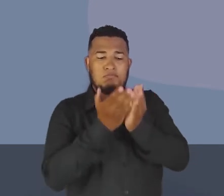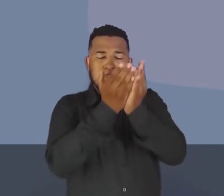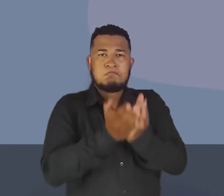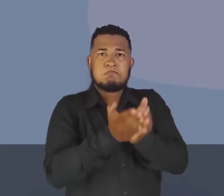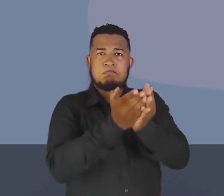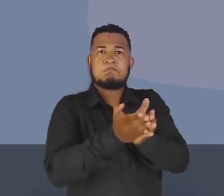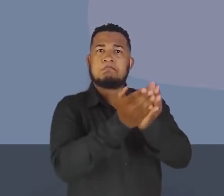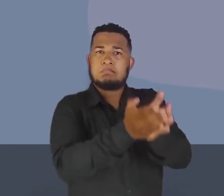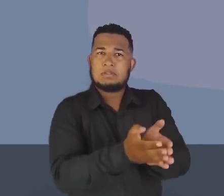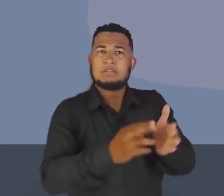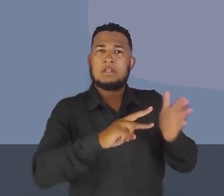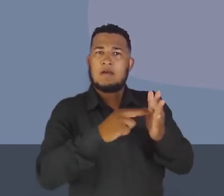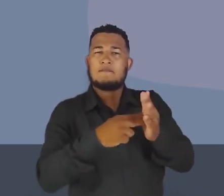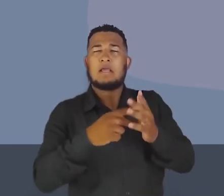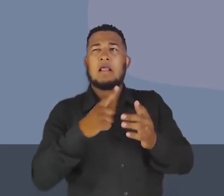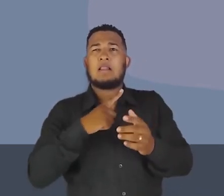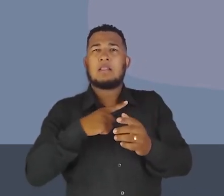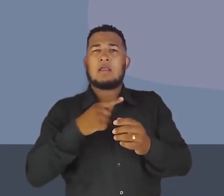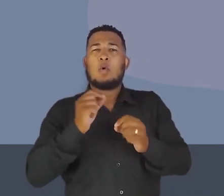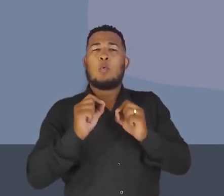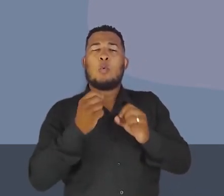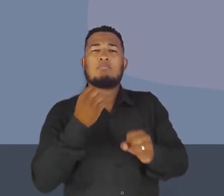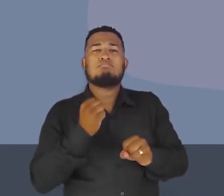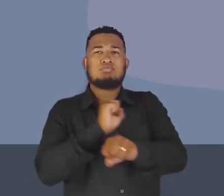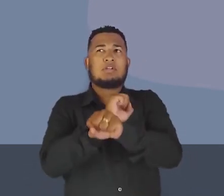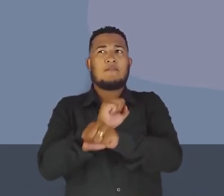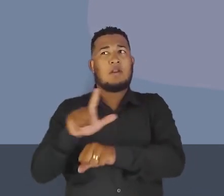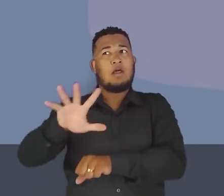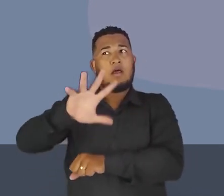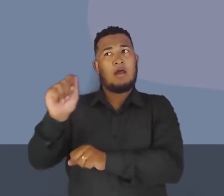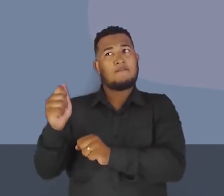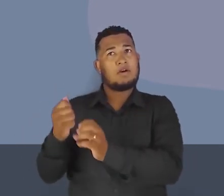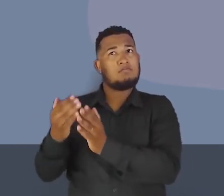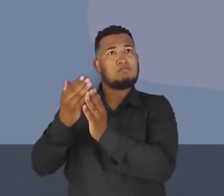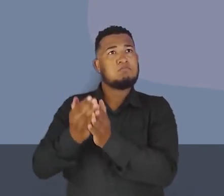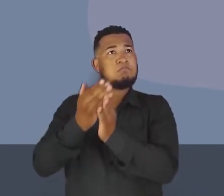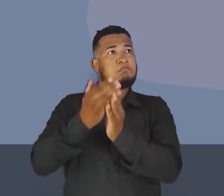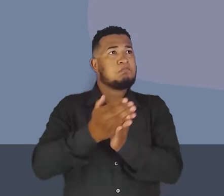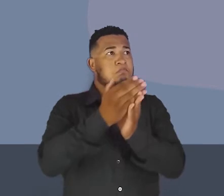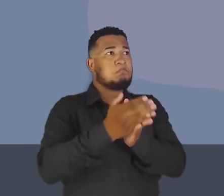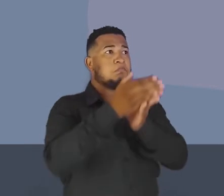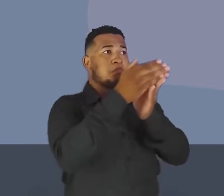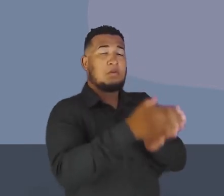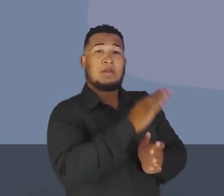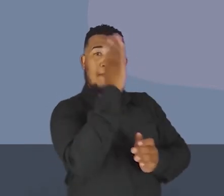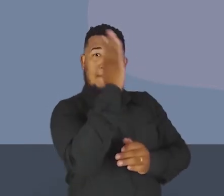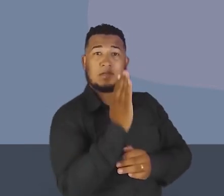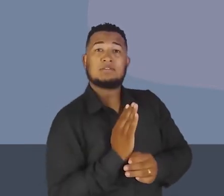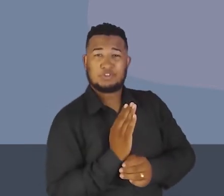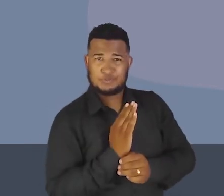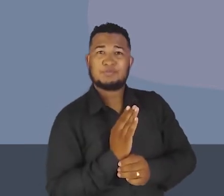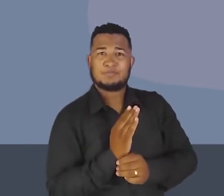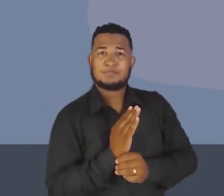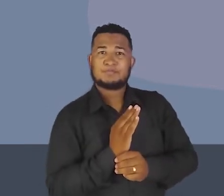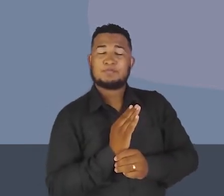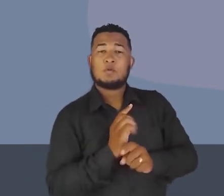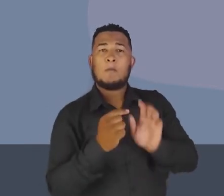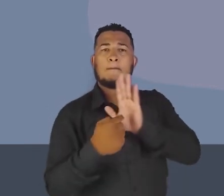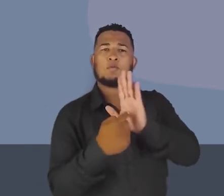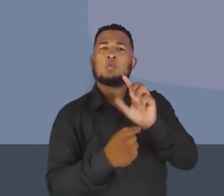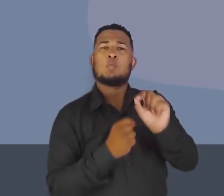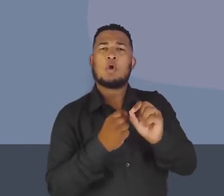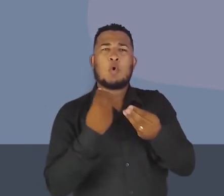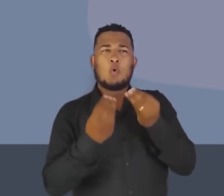se fazia então a travessia dos escravos da África para o Brasil especificamente, mostrando então as